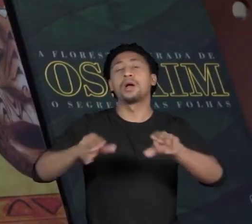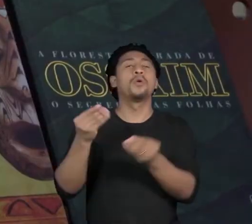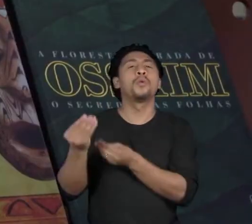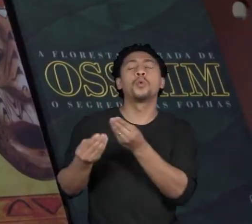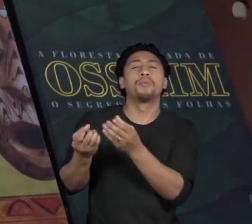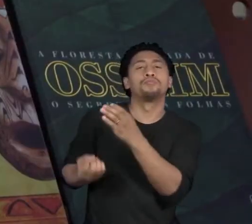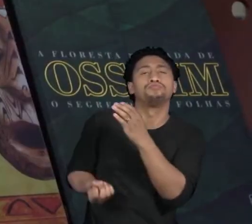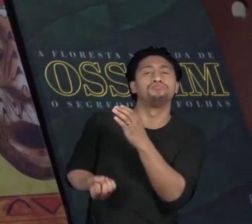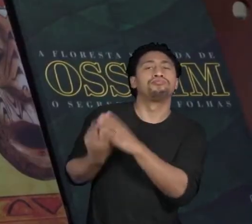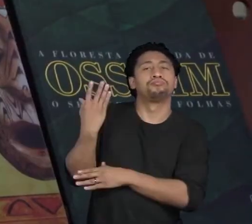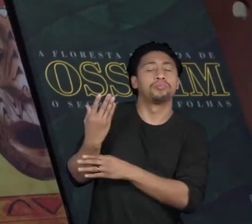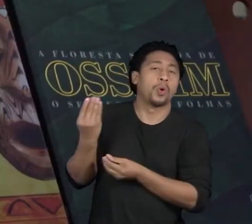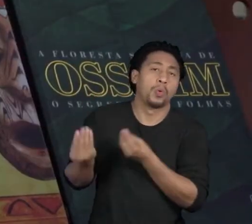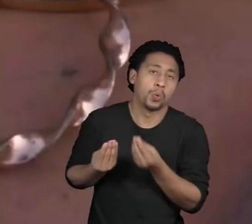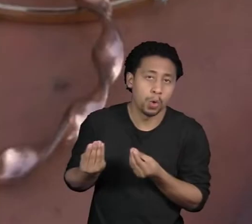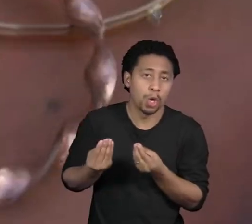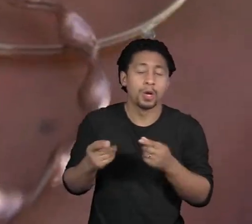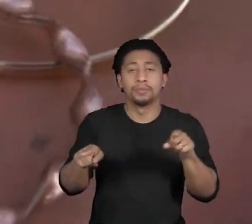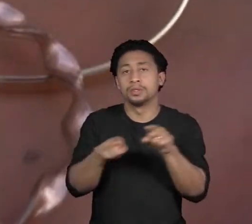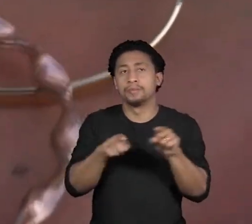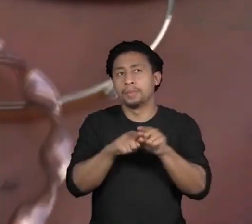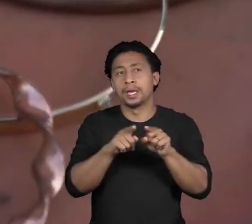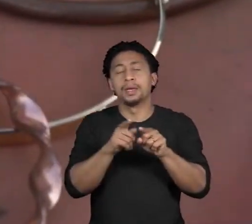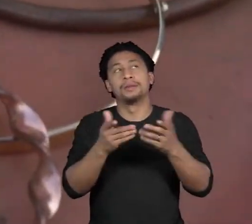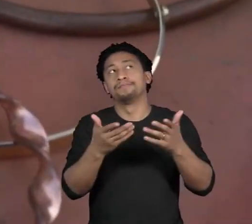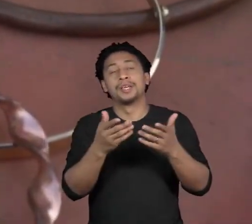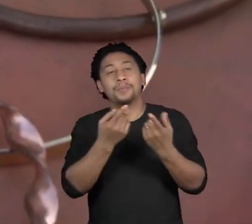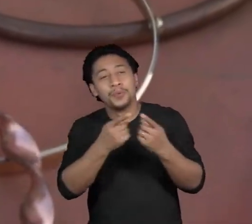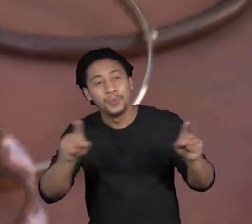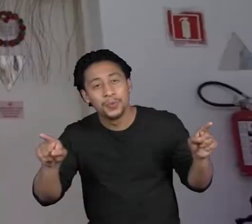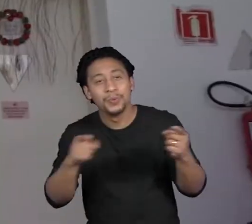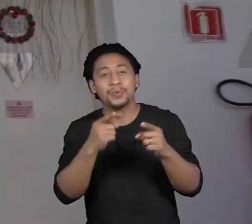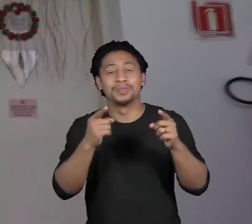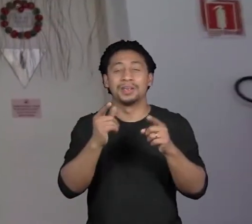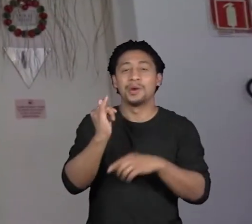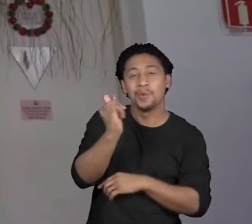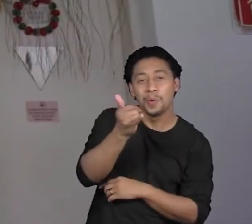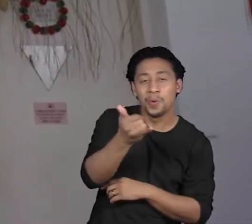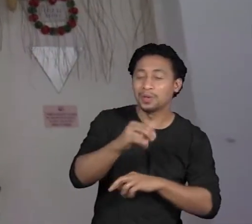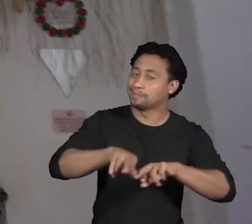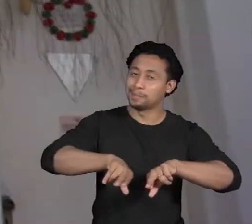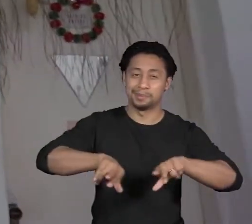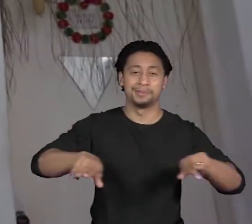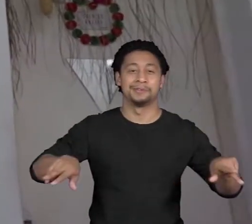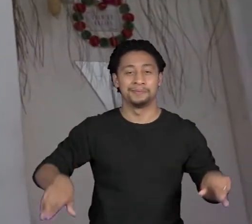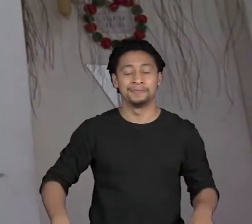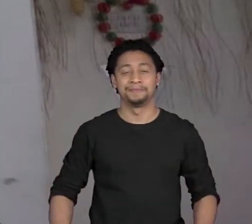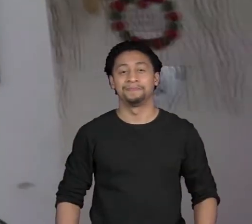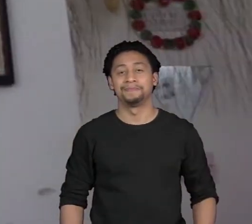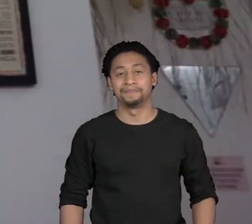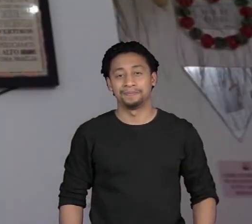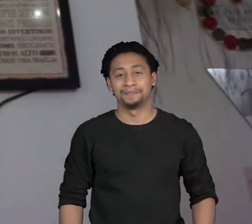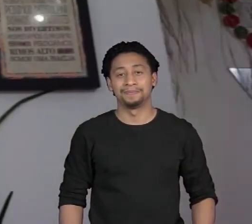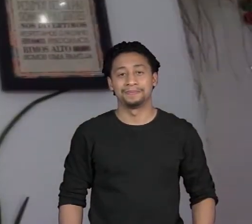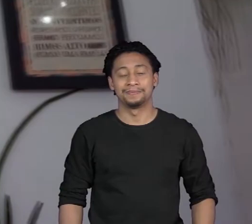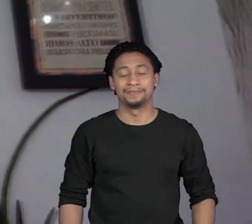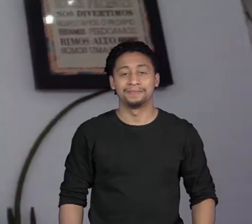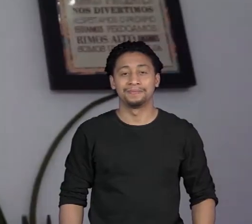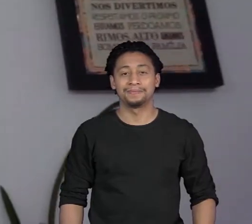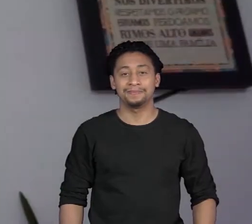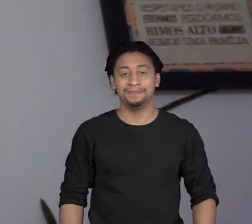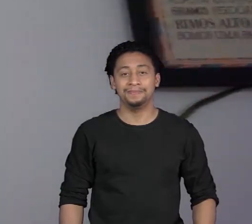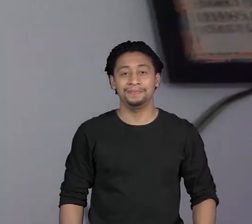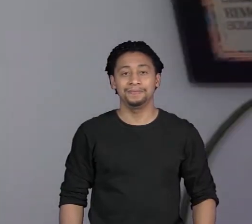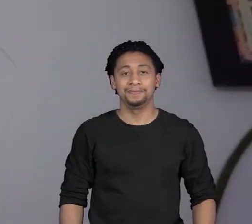da religião e quer se aprofundar, até os praticantes. Eu falo de assuntos